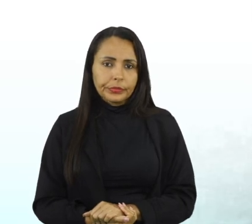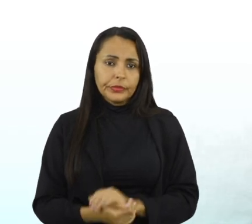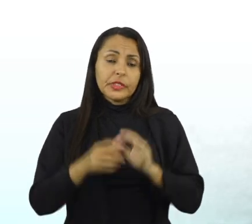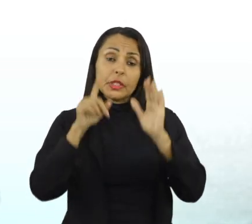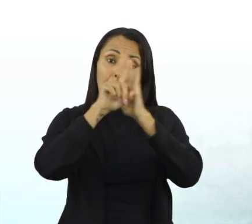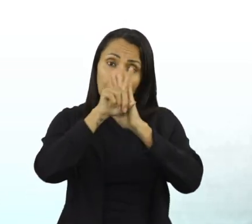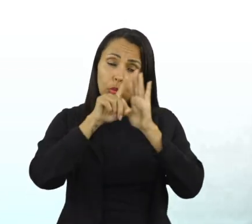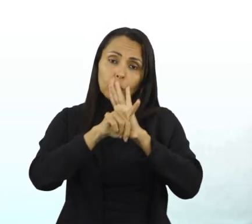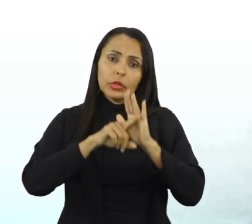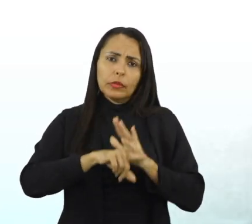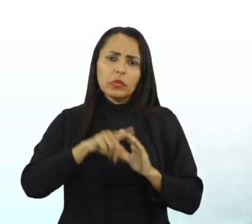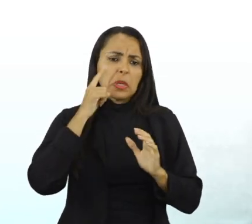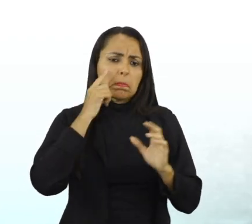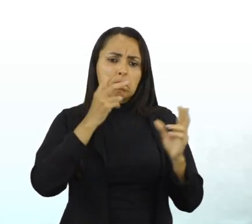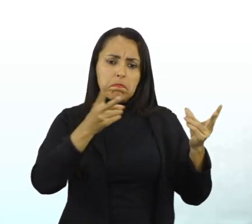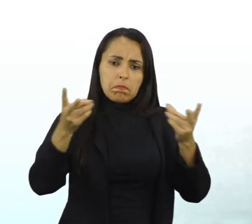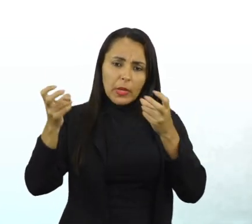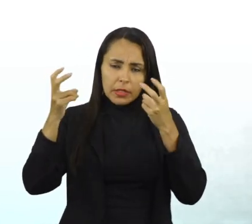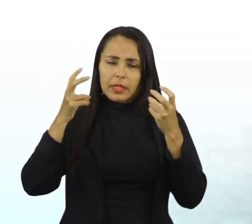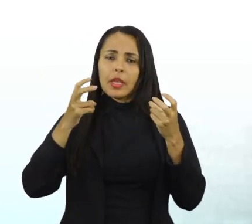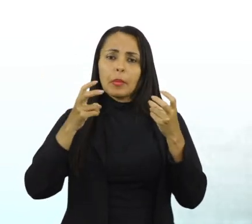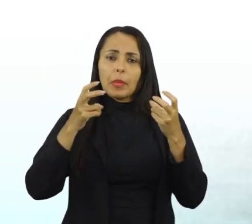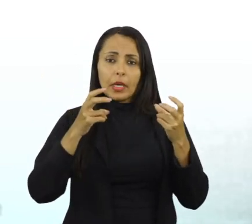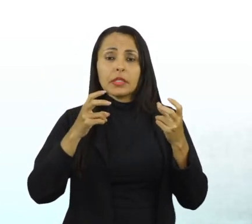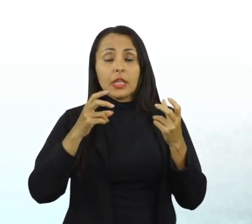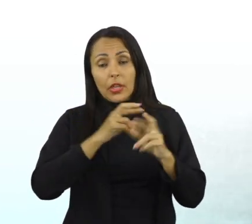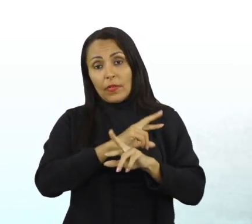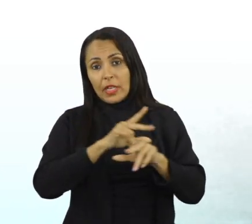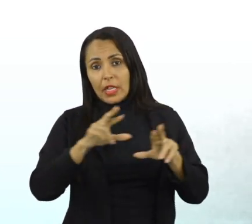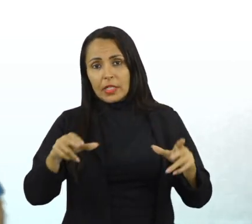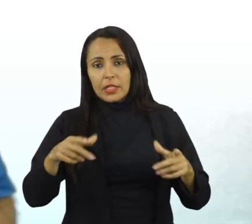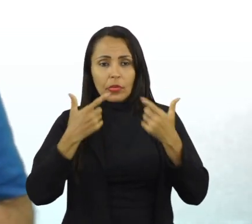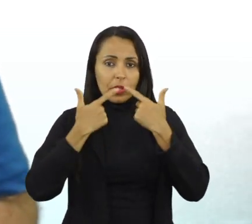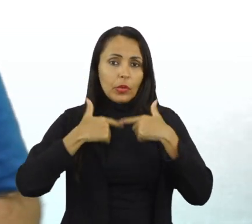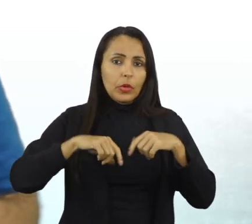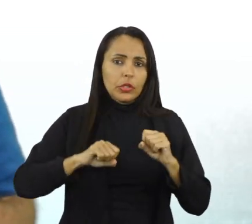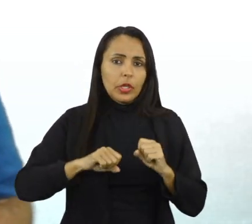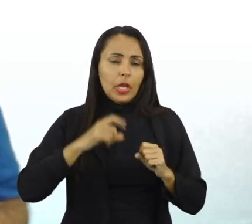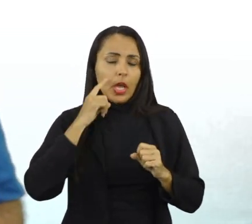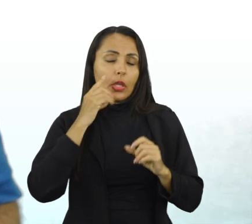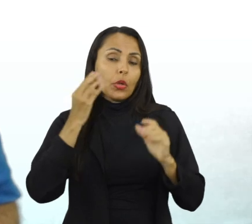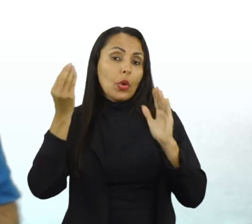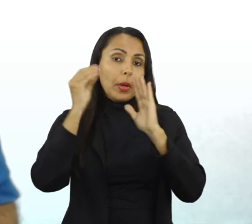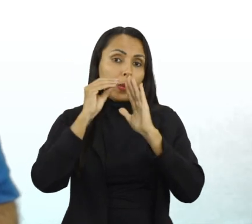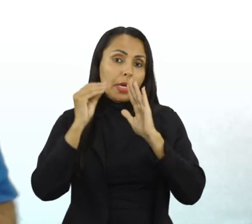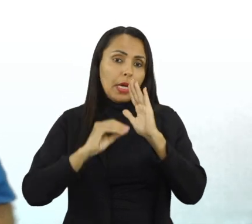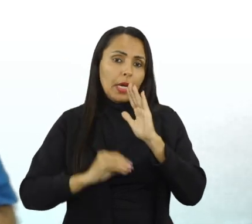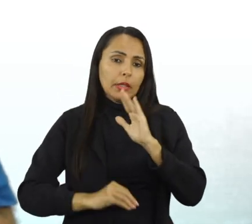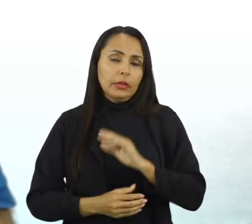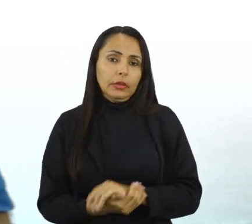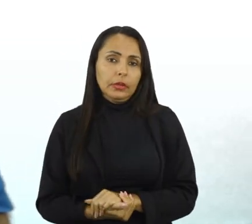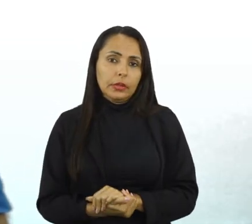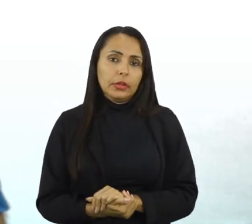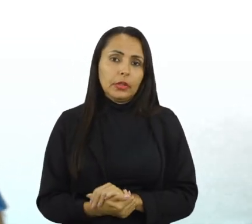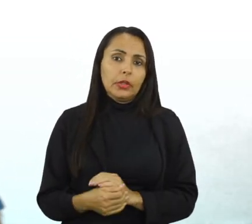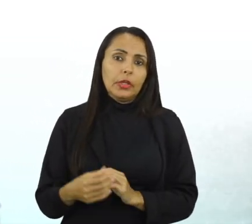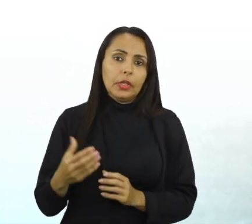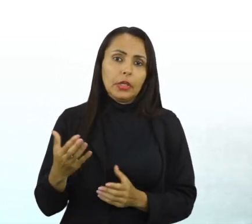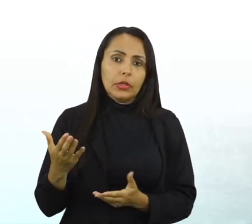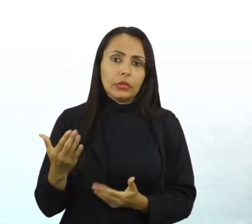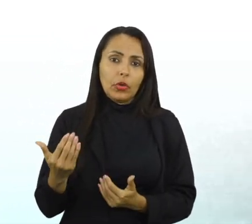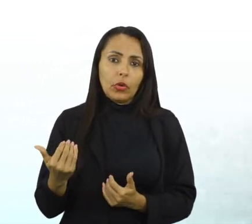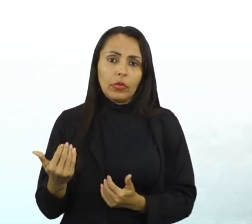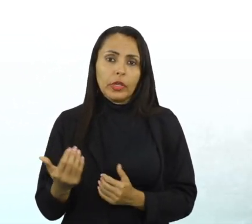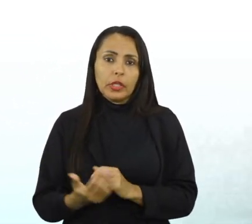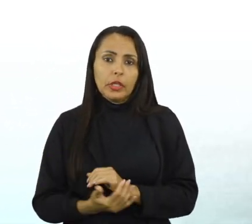Então, as alternativas é que vai fazer que você perceba que é uma questão de variação linguística. Então, quando ele coloca aqui, ó, empregada por falantes urbanos